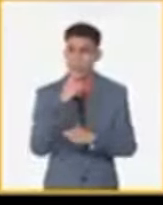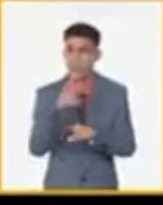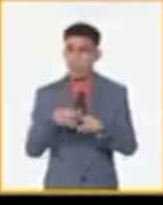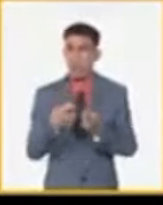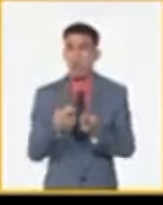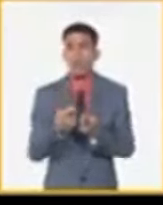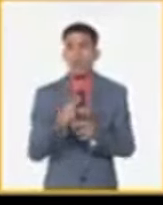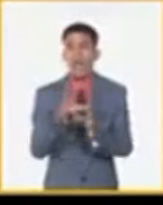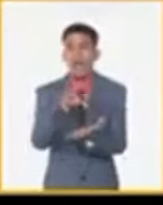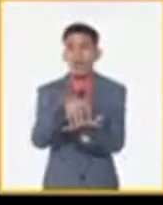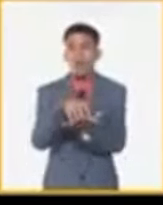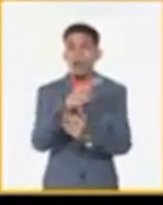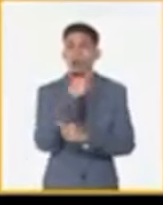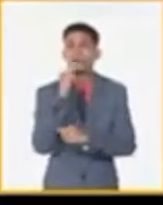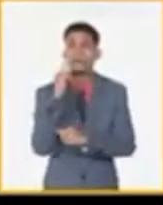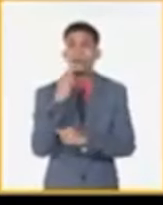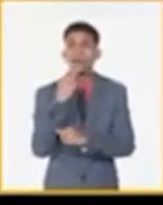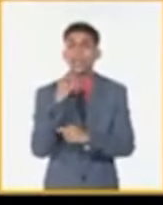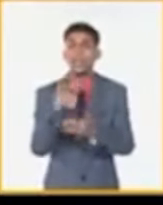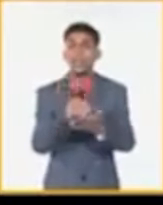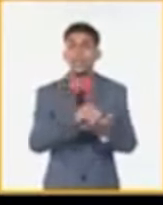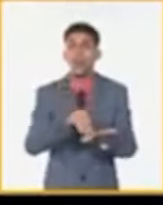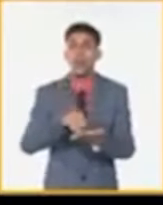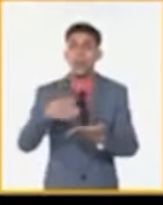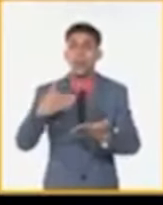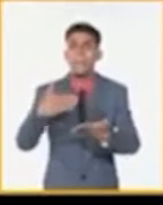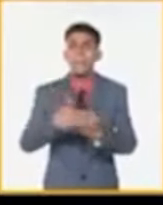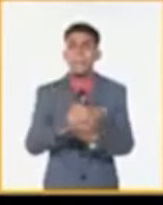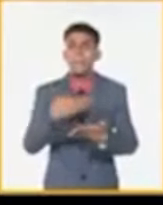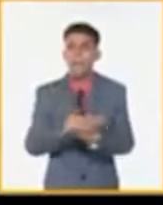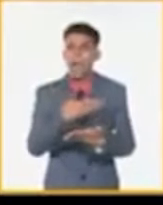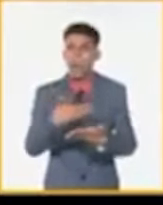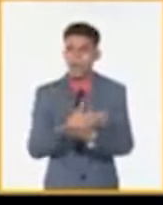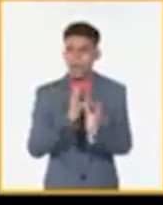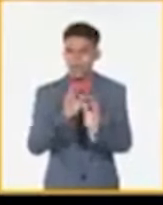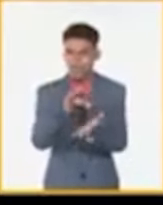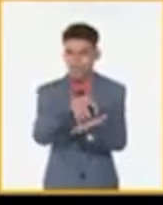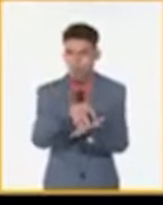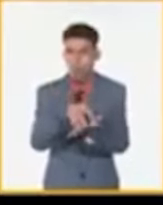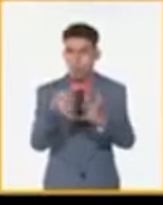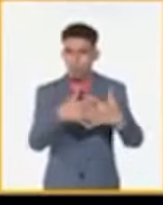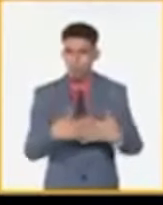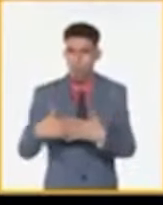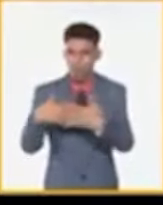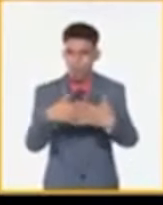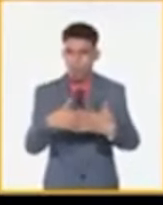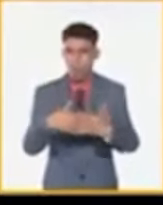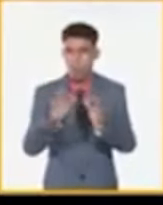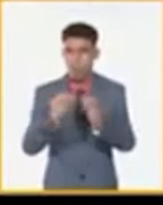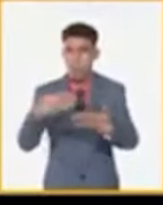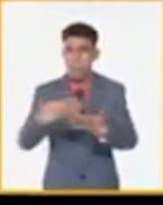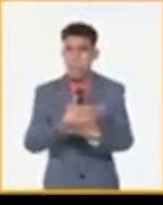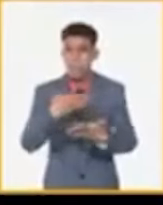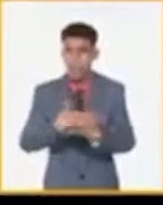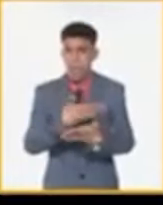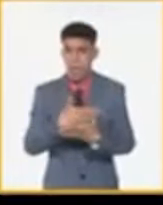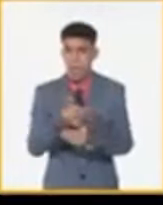José Mar miam e que isoe momento de ma5